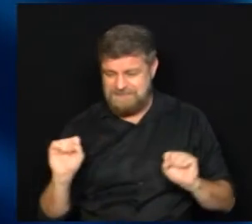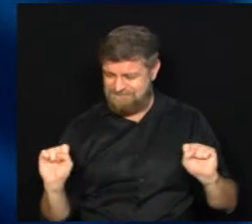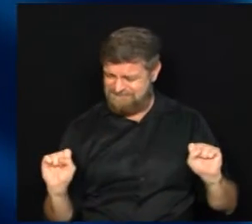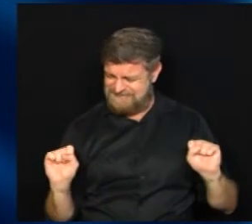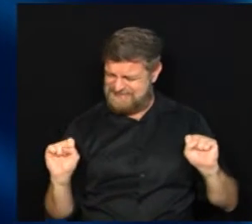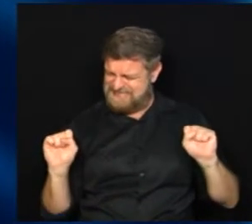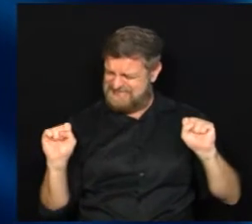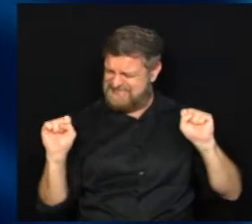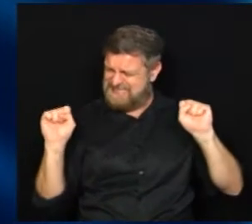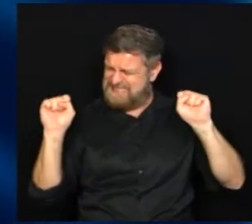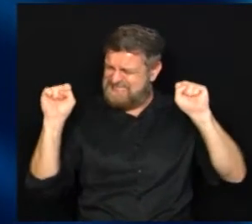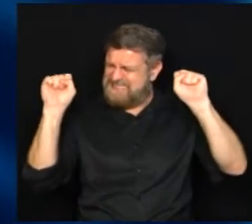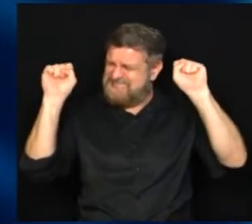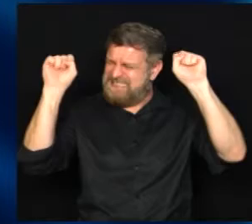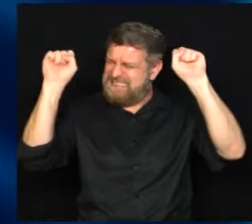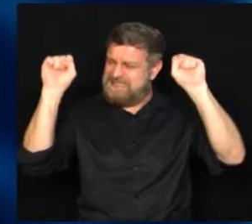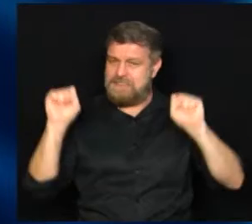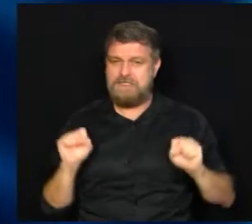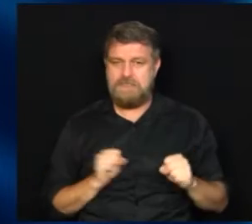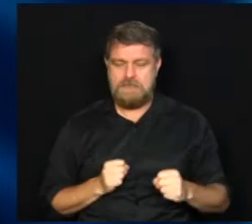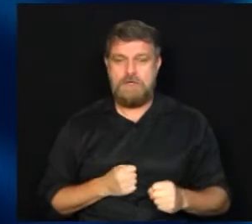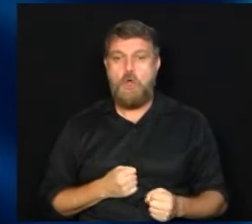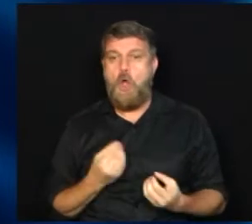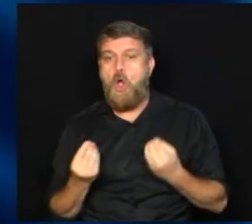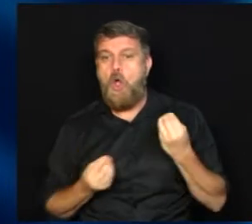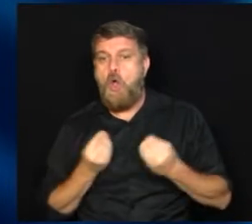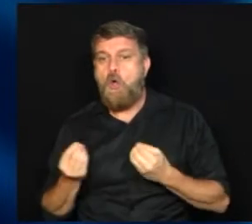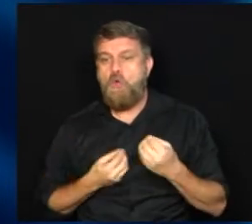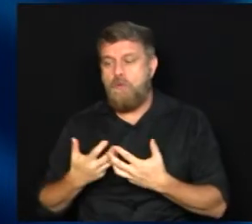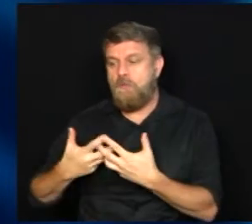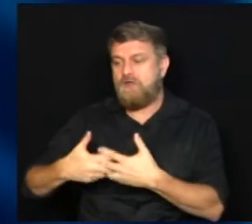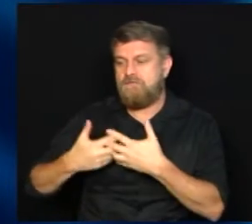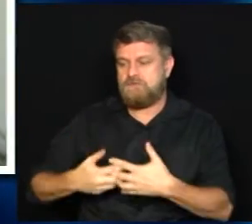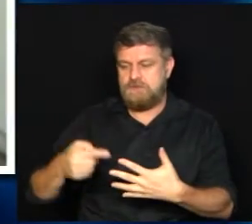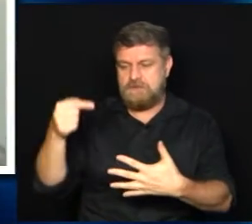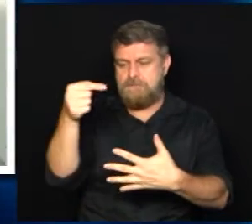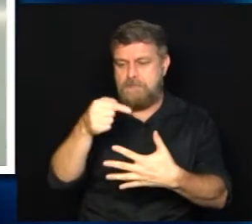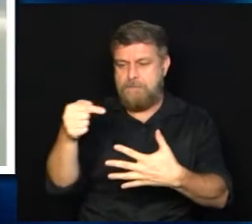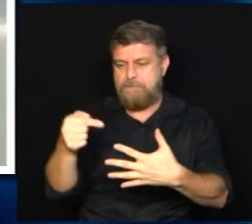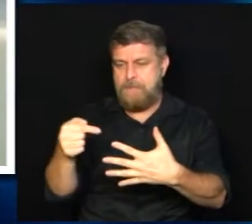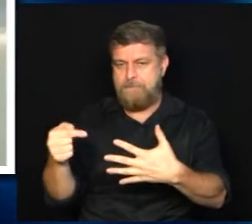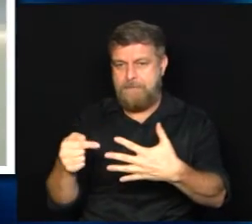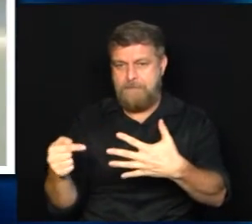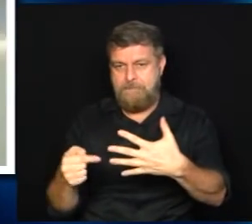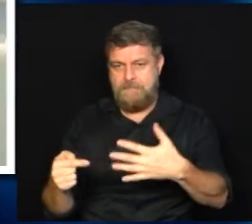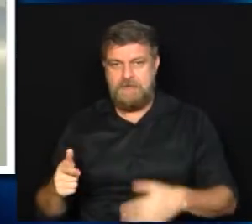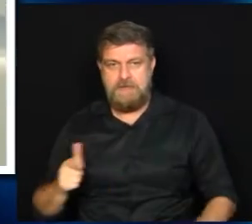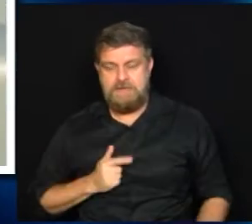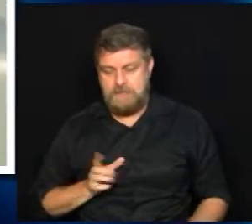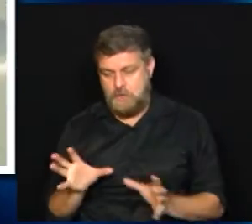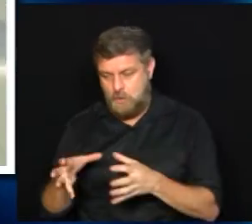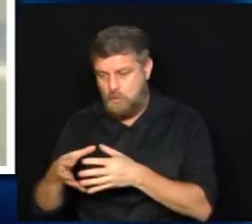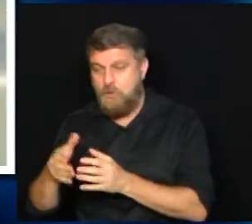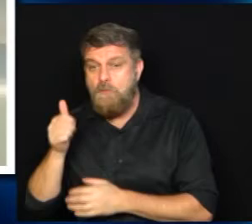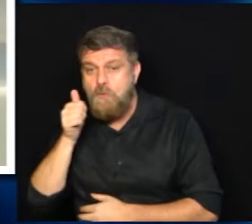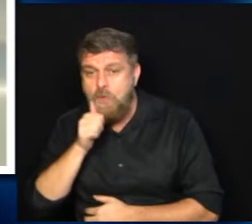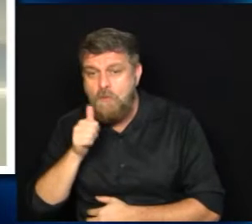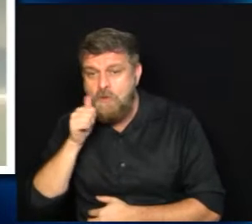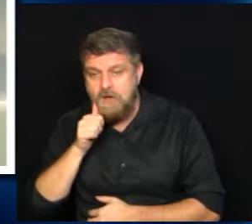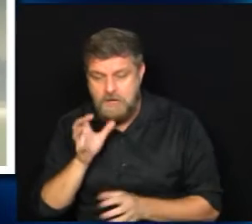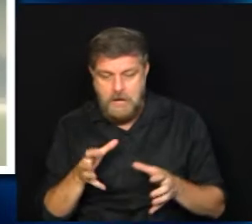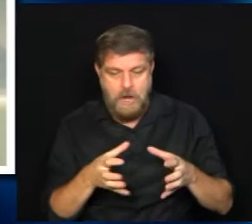levantar. Como é que funcionam as categorias? Então, tem categorias femininas,